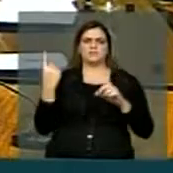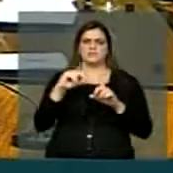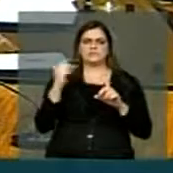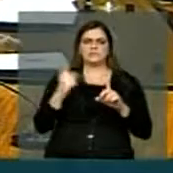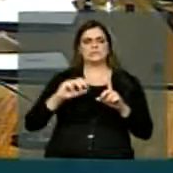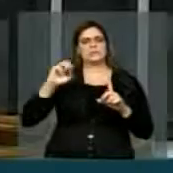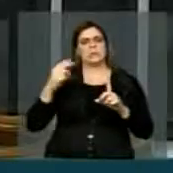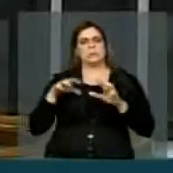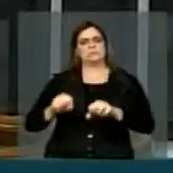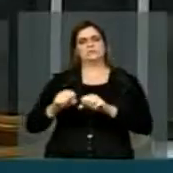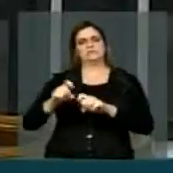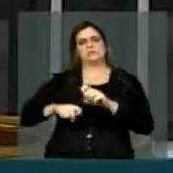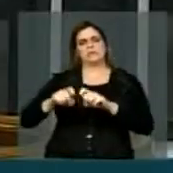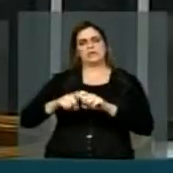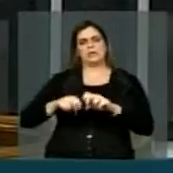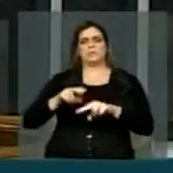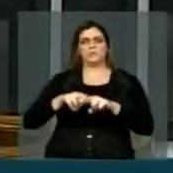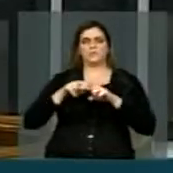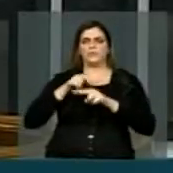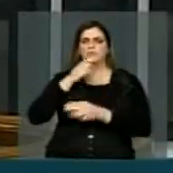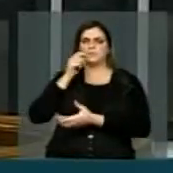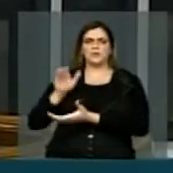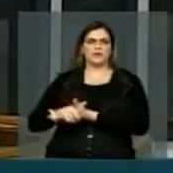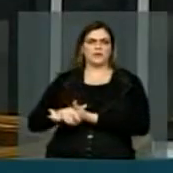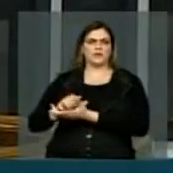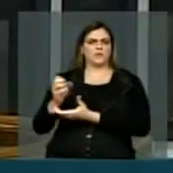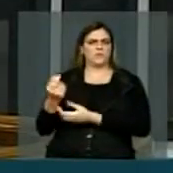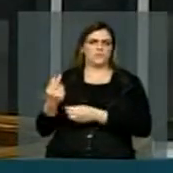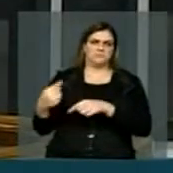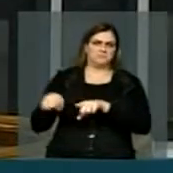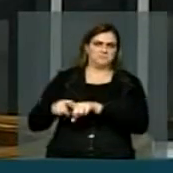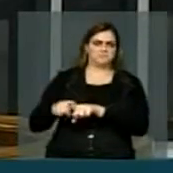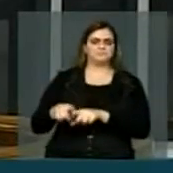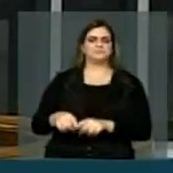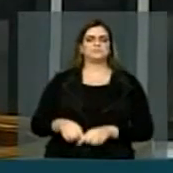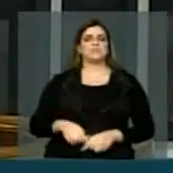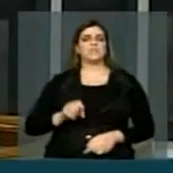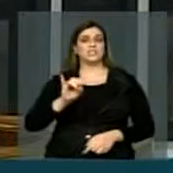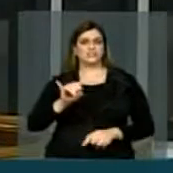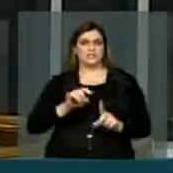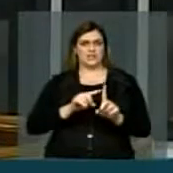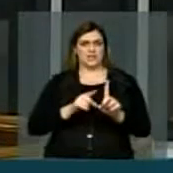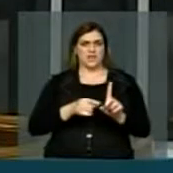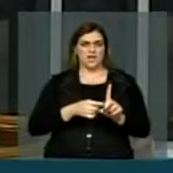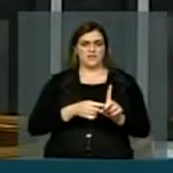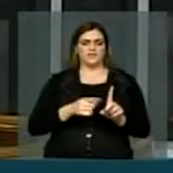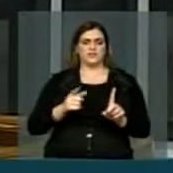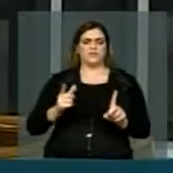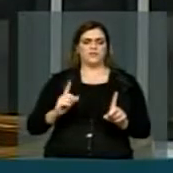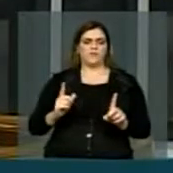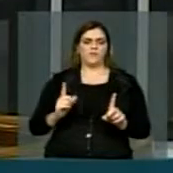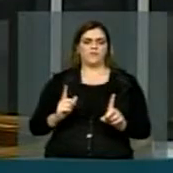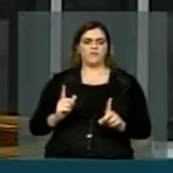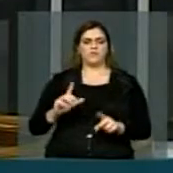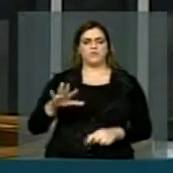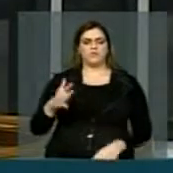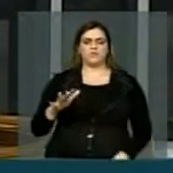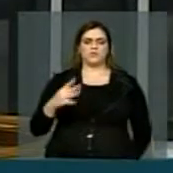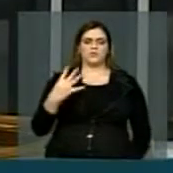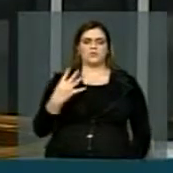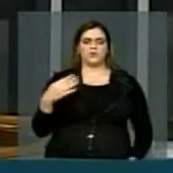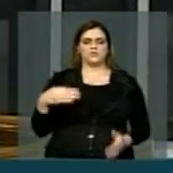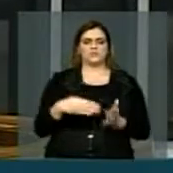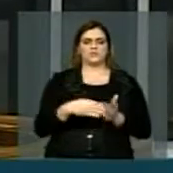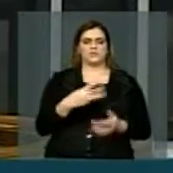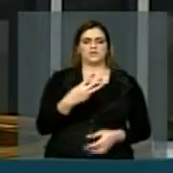sexual perpetrada por seu companheiro. No caso das grávidas, esta cifra varia de 4